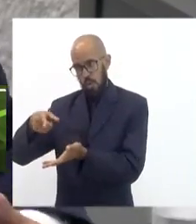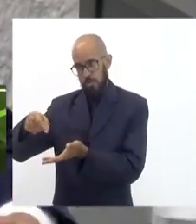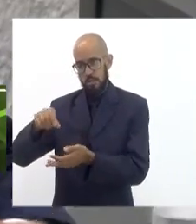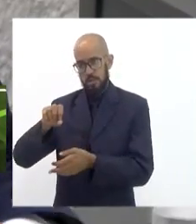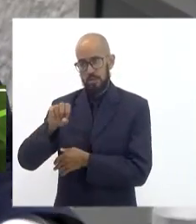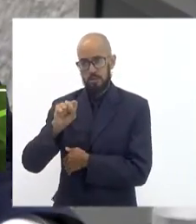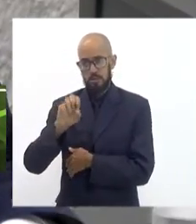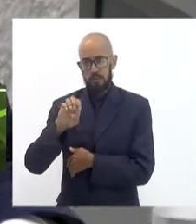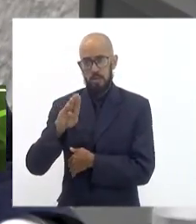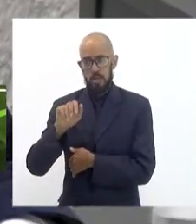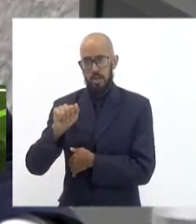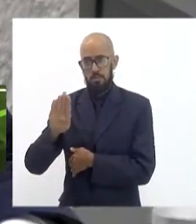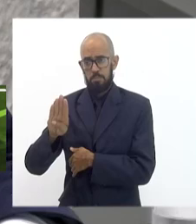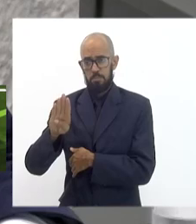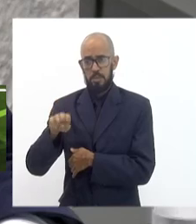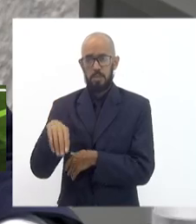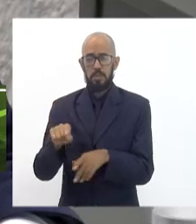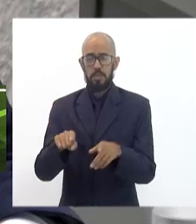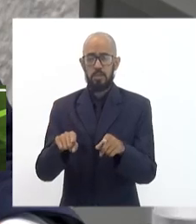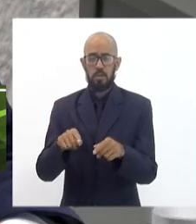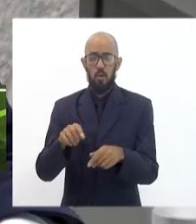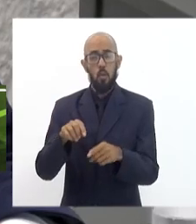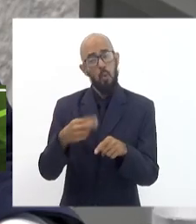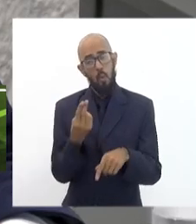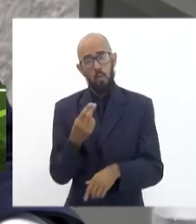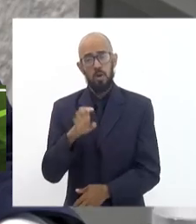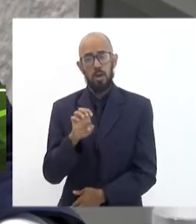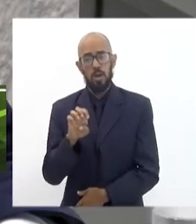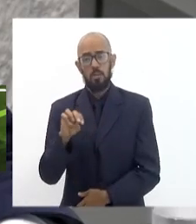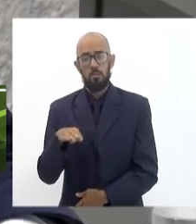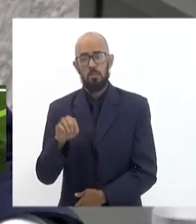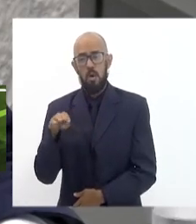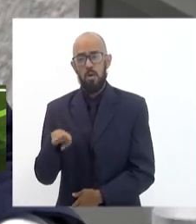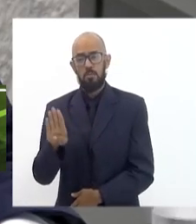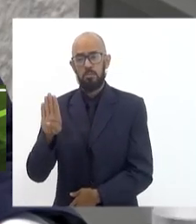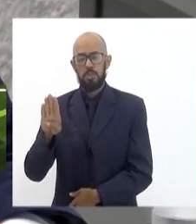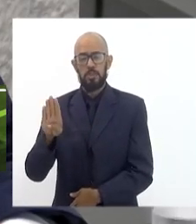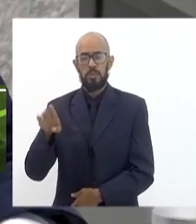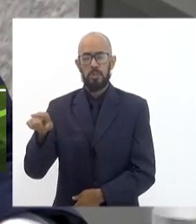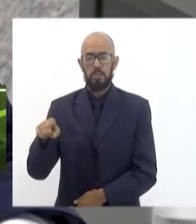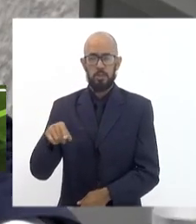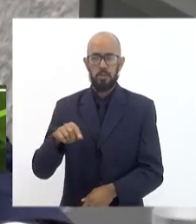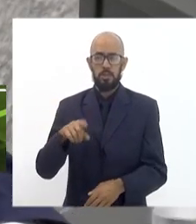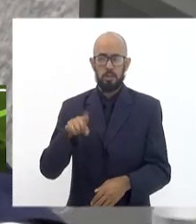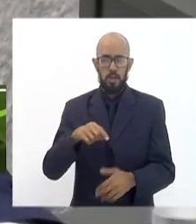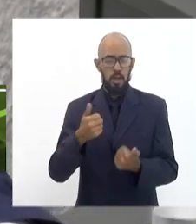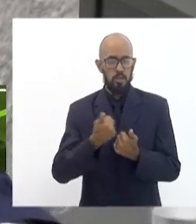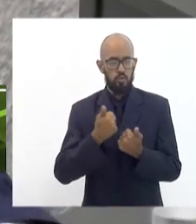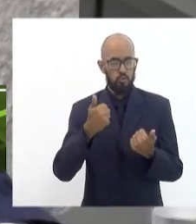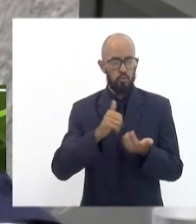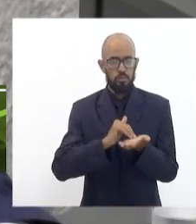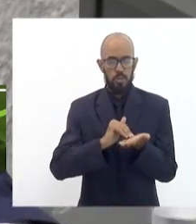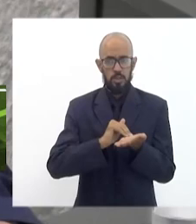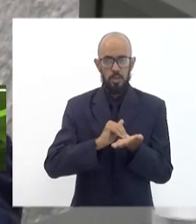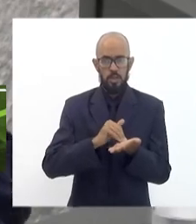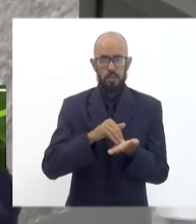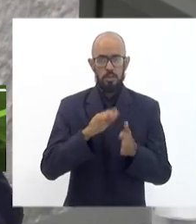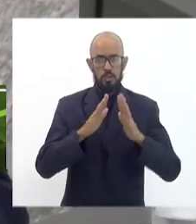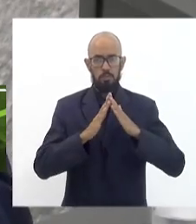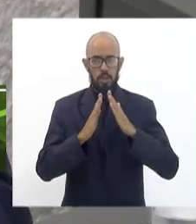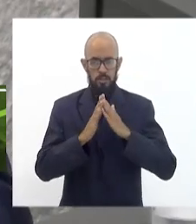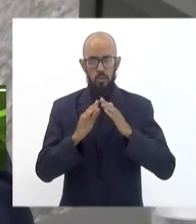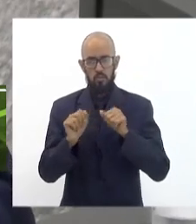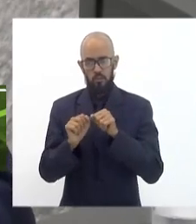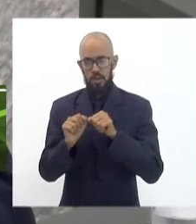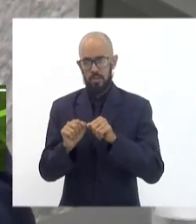execução EA boa execução e isso é feito pela Secretaria subsecretaria de Habitação bom